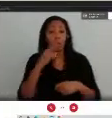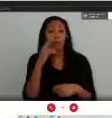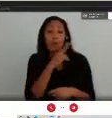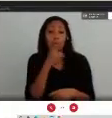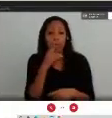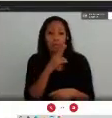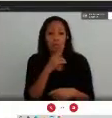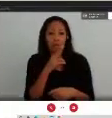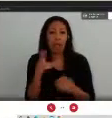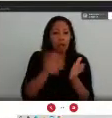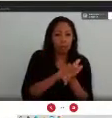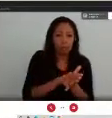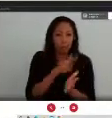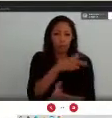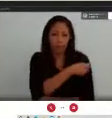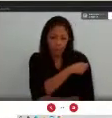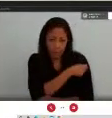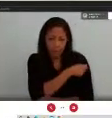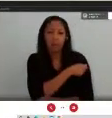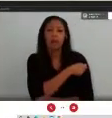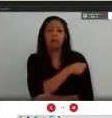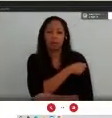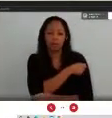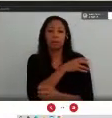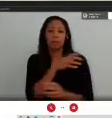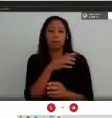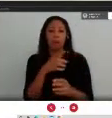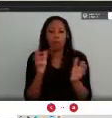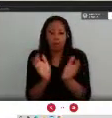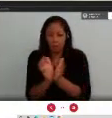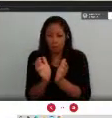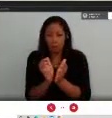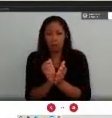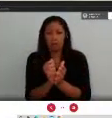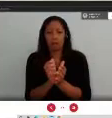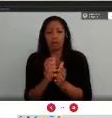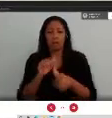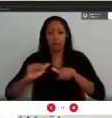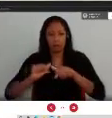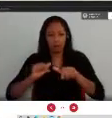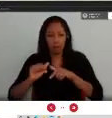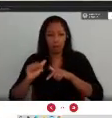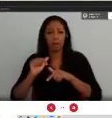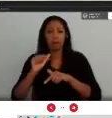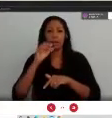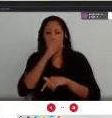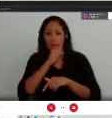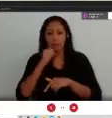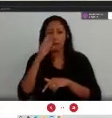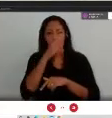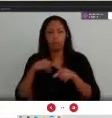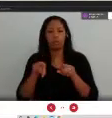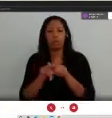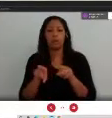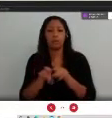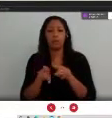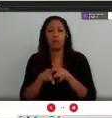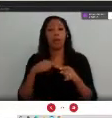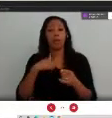vacina, bota a equipe aí, fazer aqui todo o trabalho. Acredito muito na competência